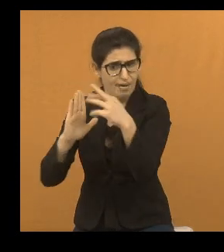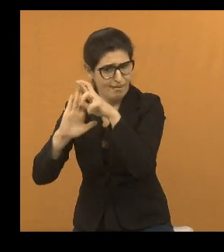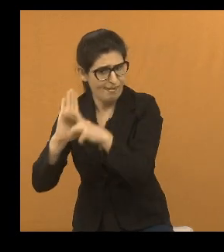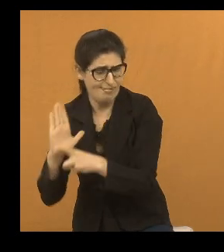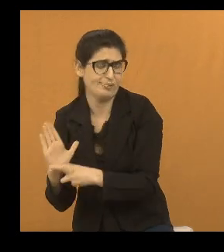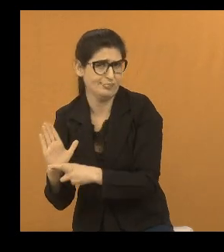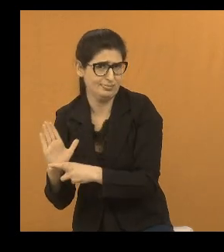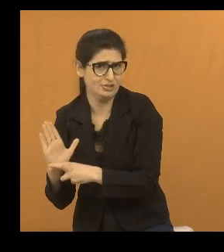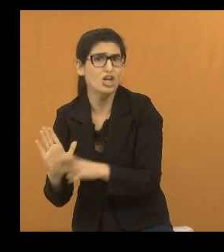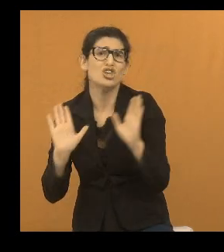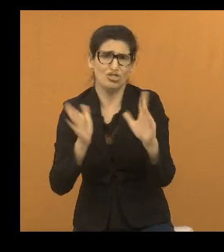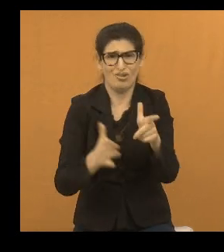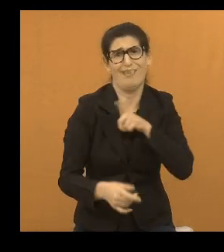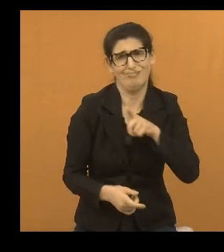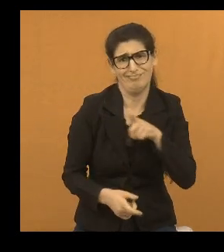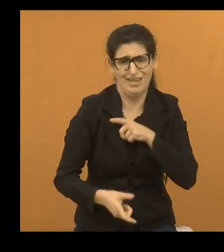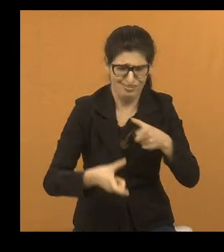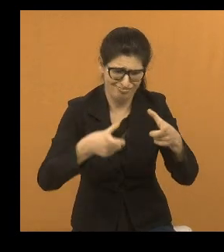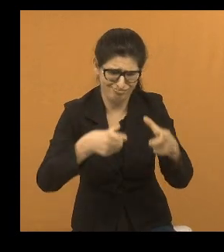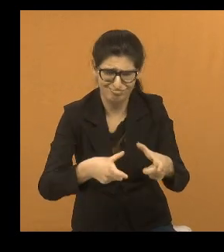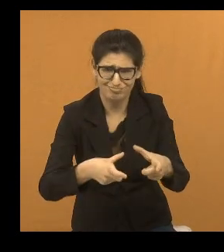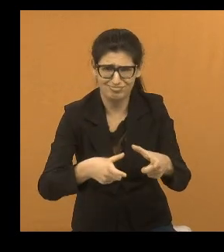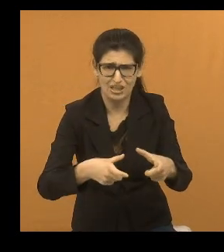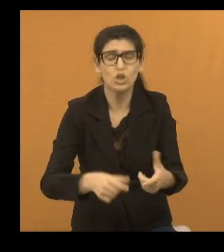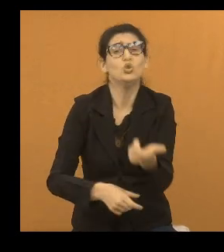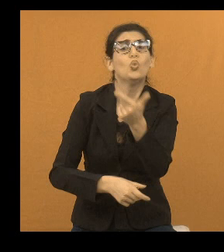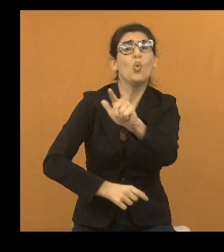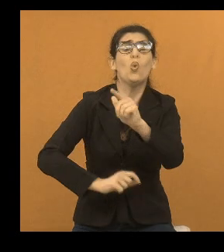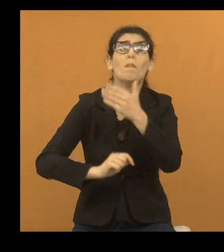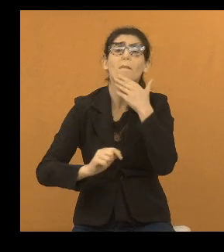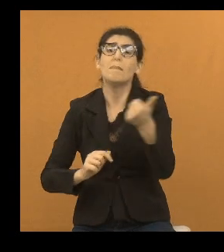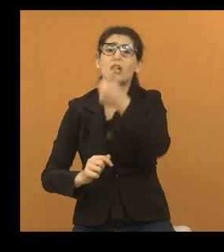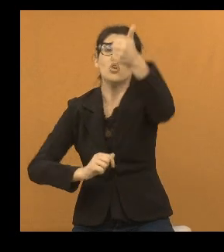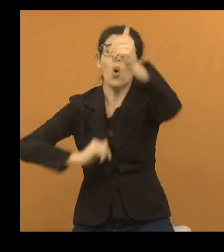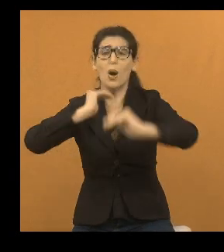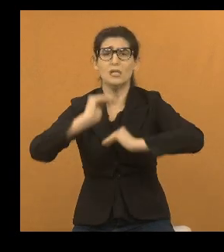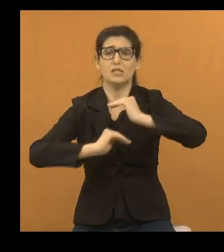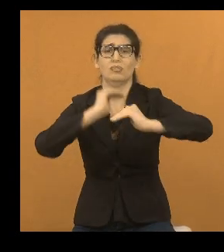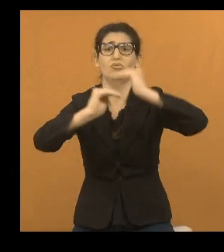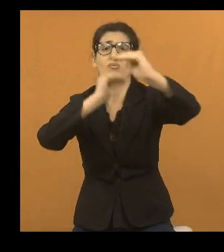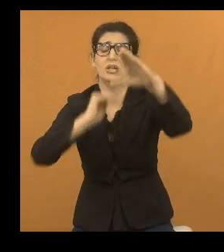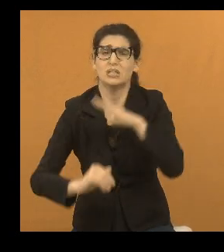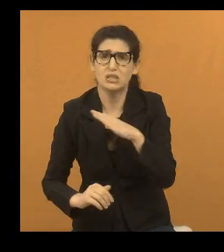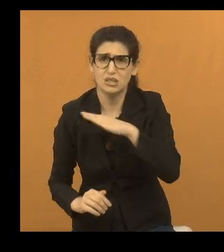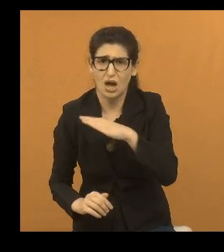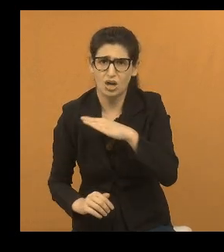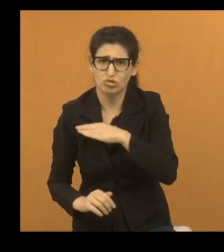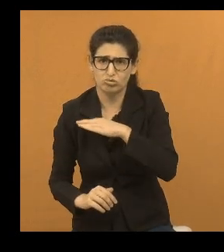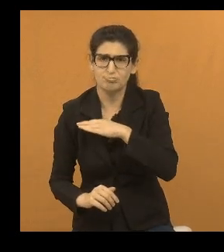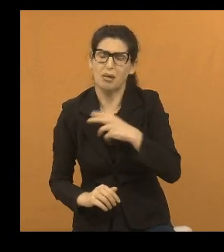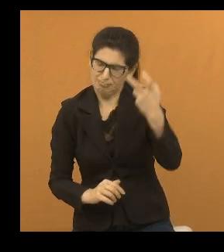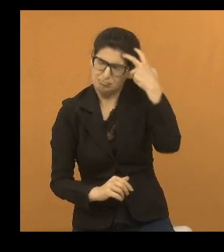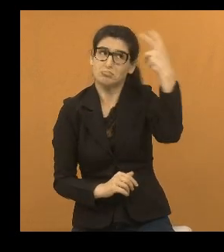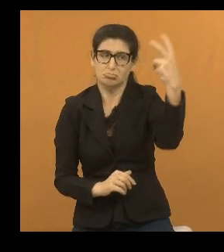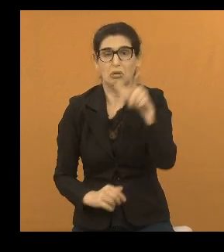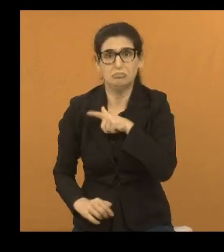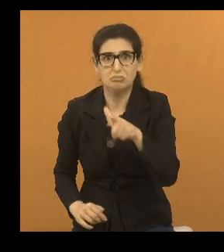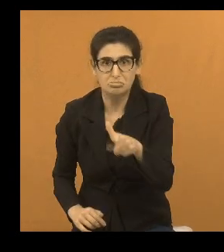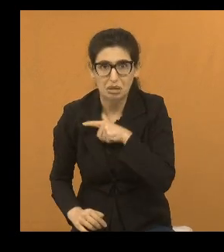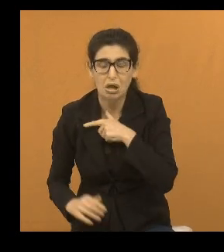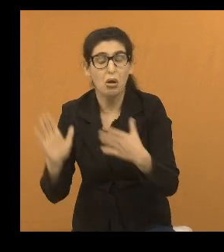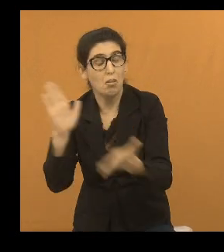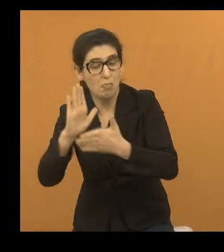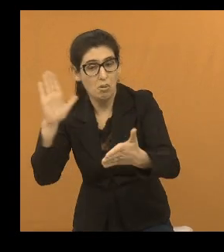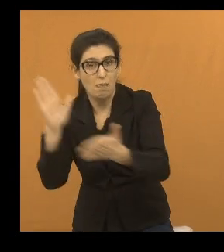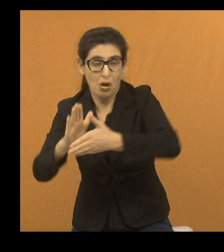instaladas e outras que possam melhor desenvolver a cidade. Então, nós temos essa potencialidade e nossa proposta é incluí-la para o